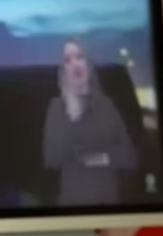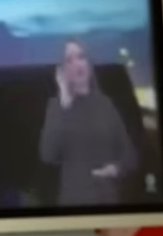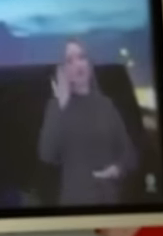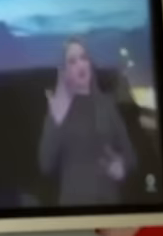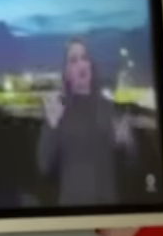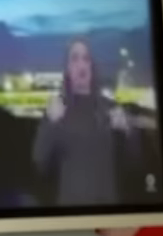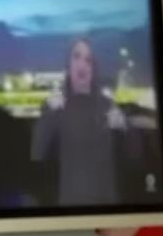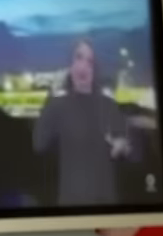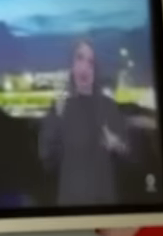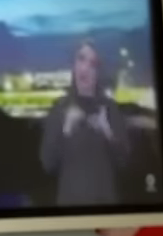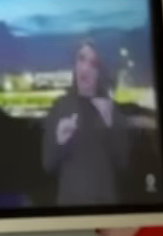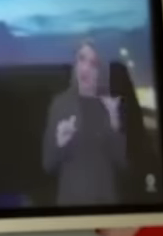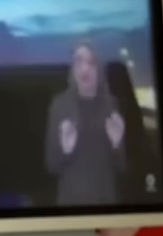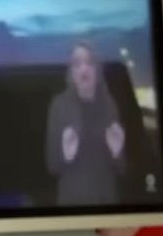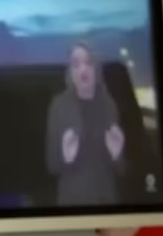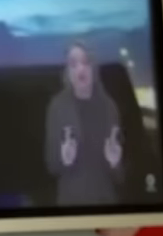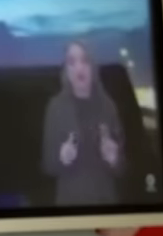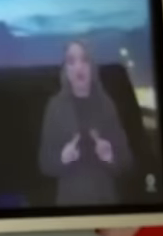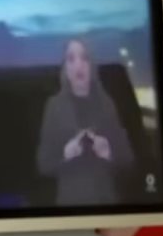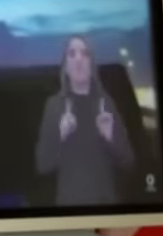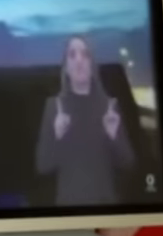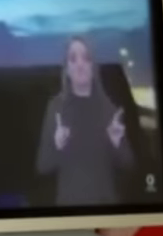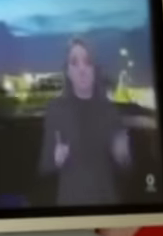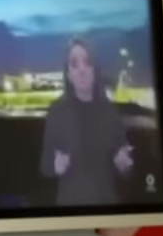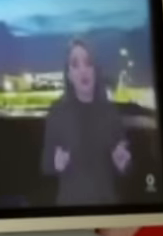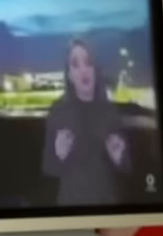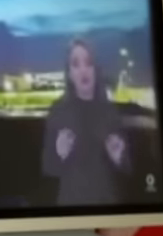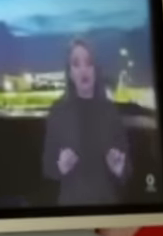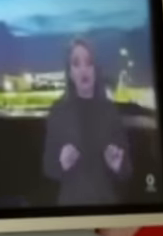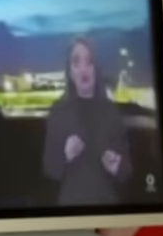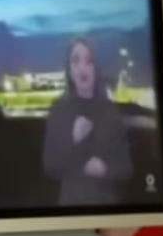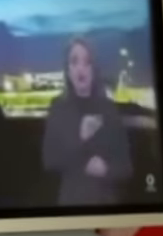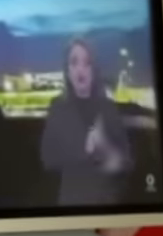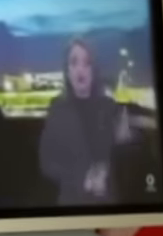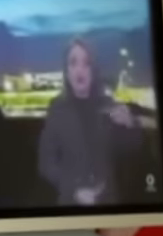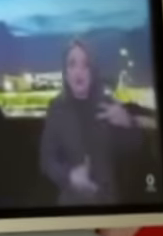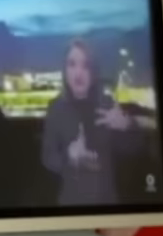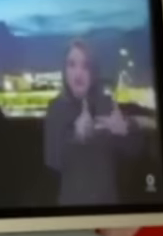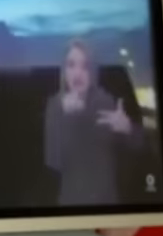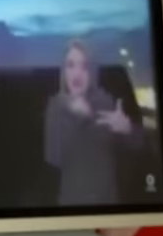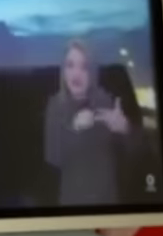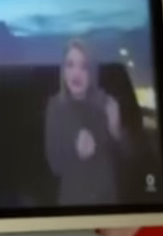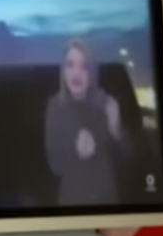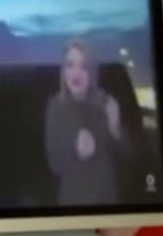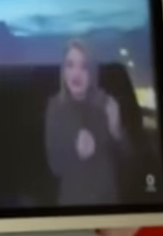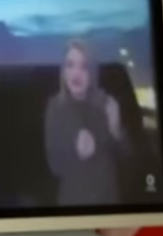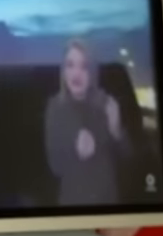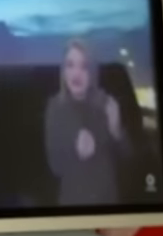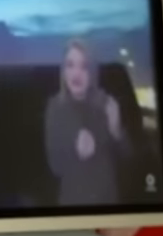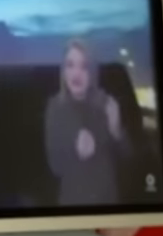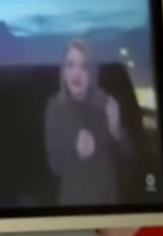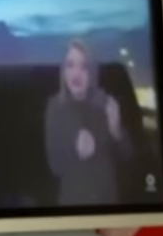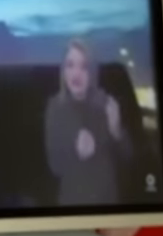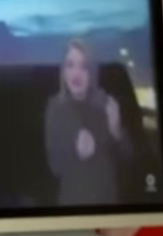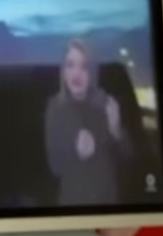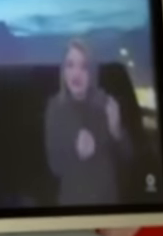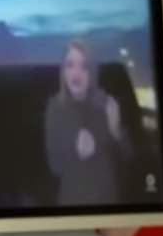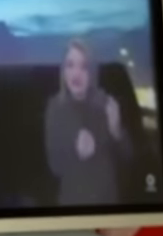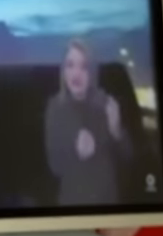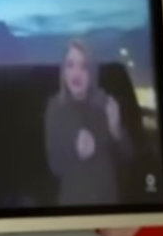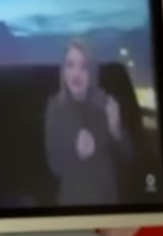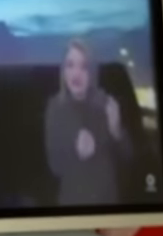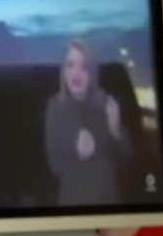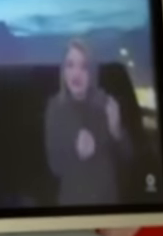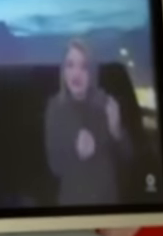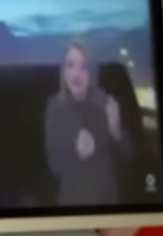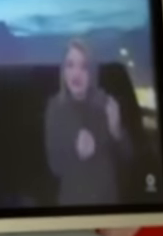eu me curvaria caso o legislador deliberasse em sentido contrário. Exatamente. O que o André Mendonça falou faz